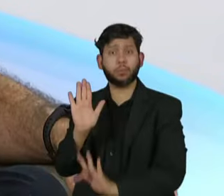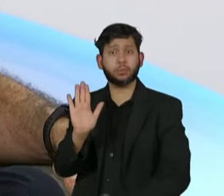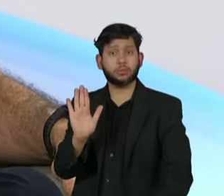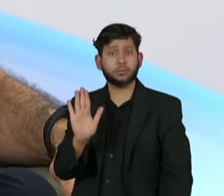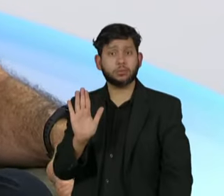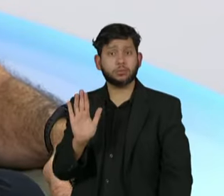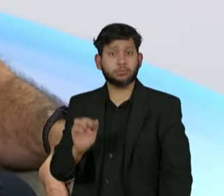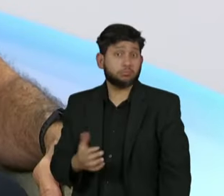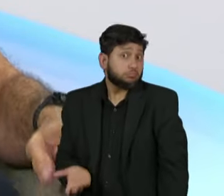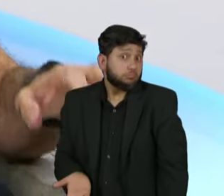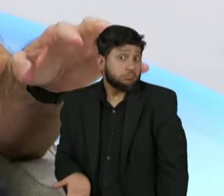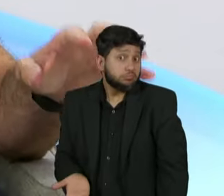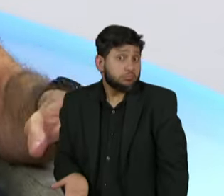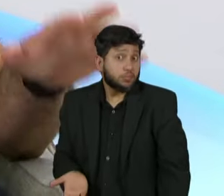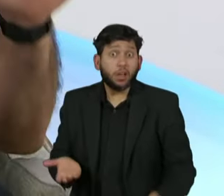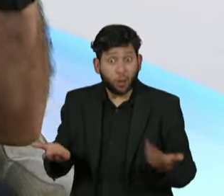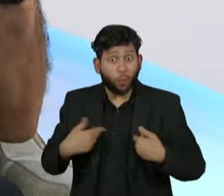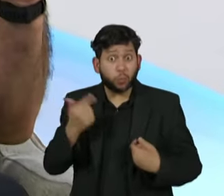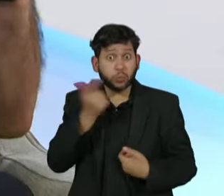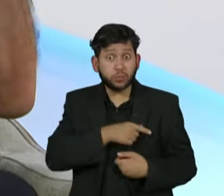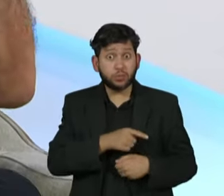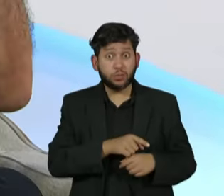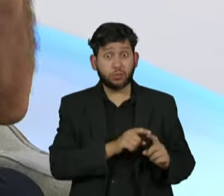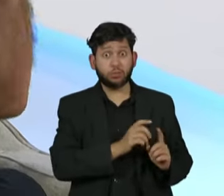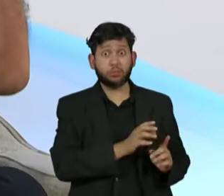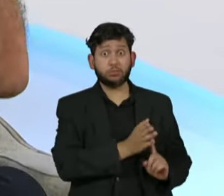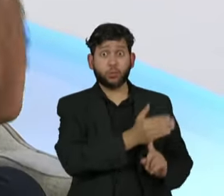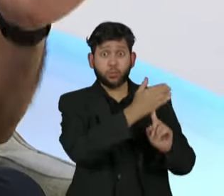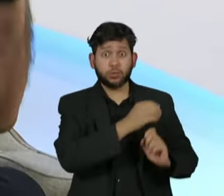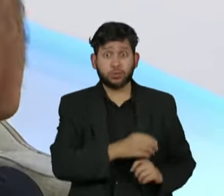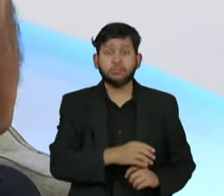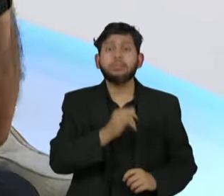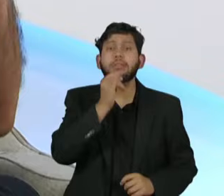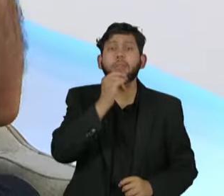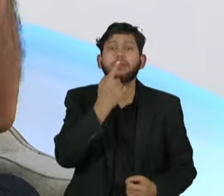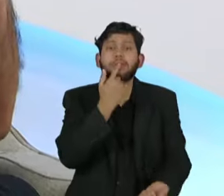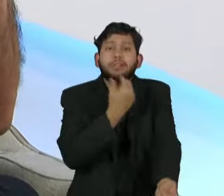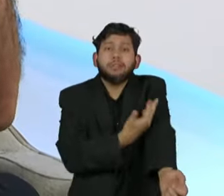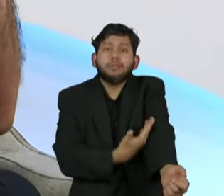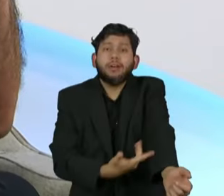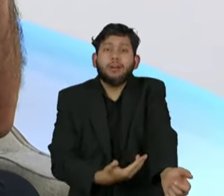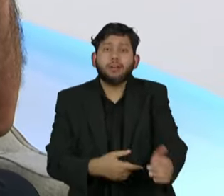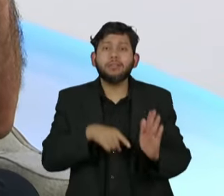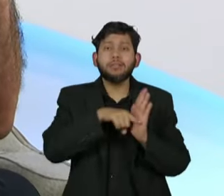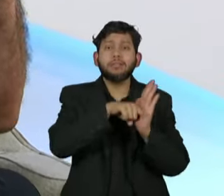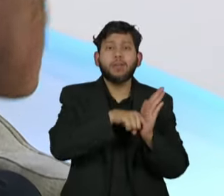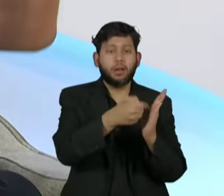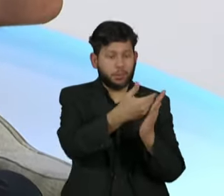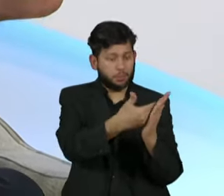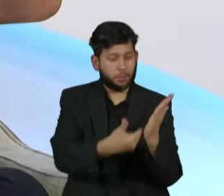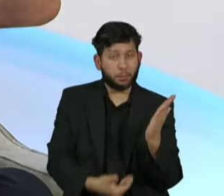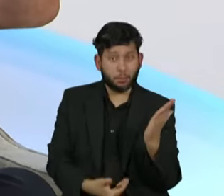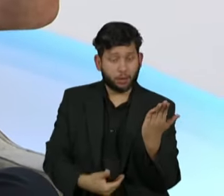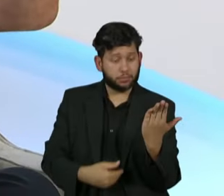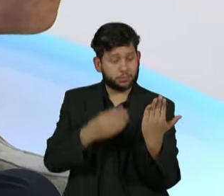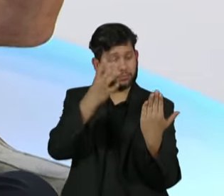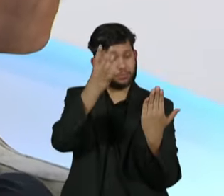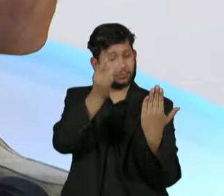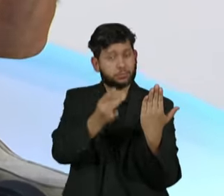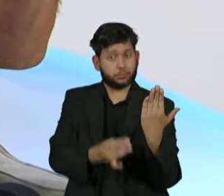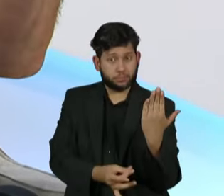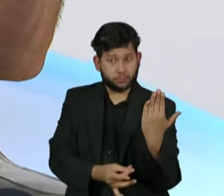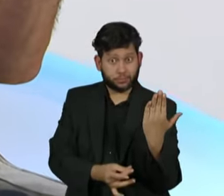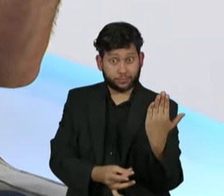linguístico trivialmente analisar um exame de sangue complexo de um paciente que tem uma certa condição tem